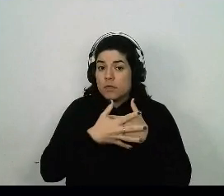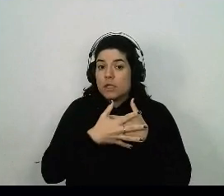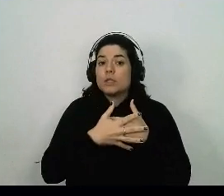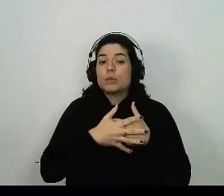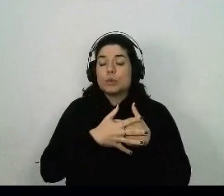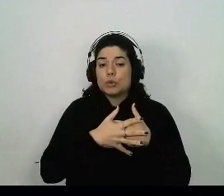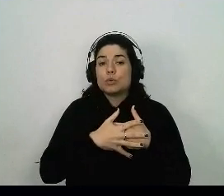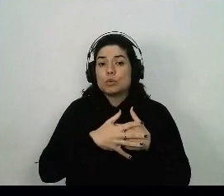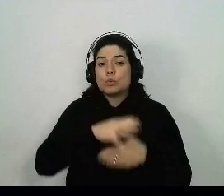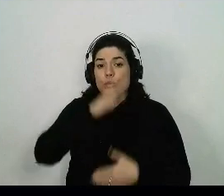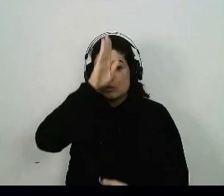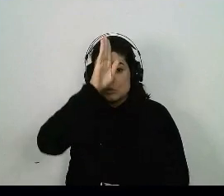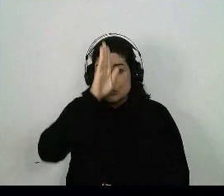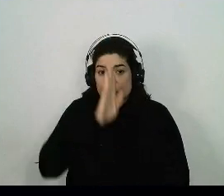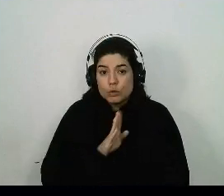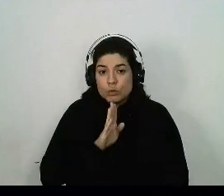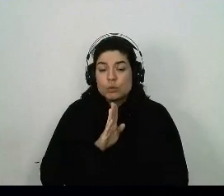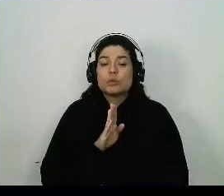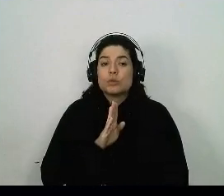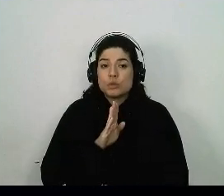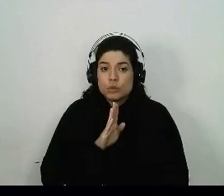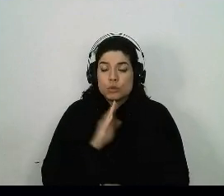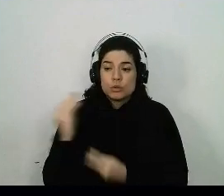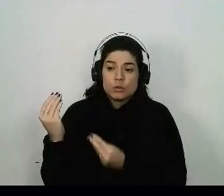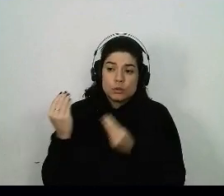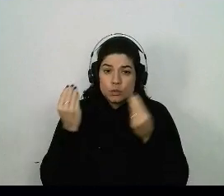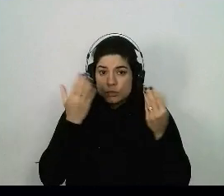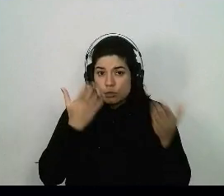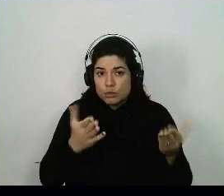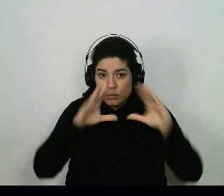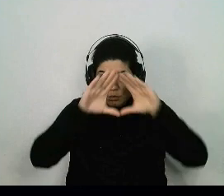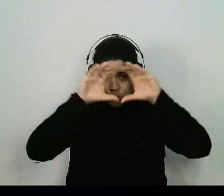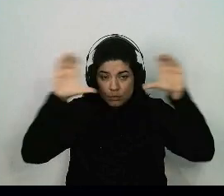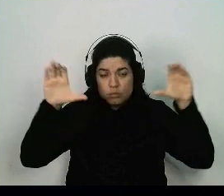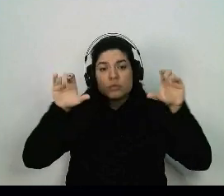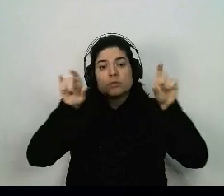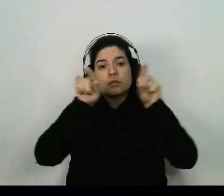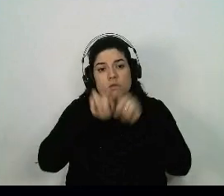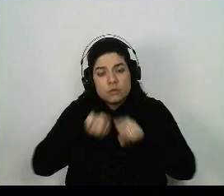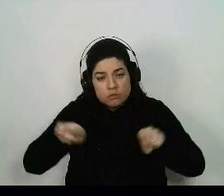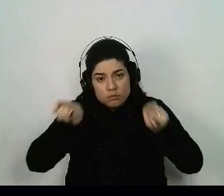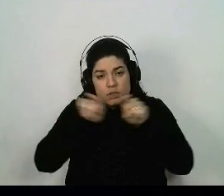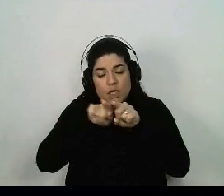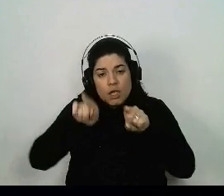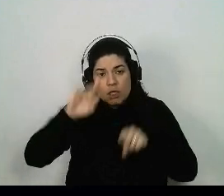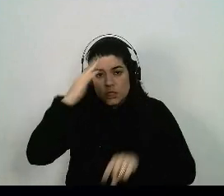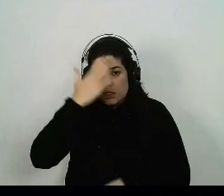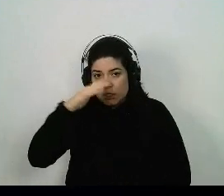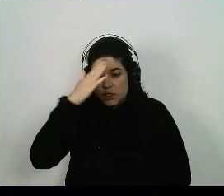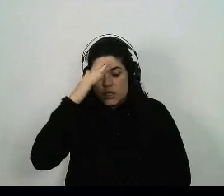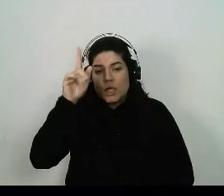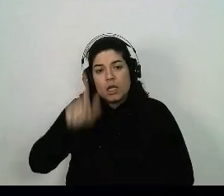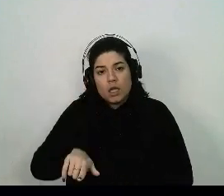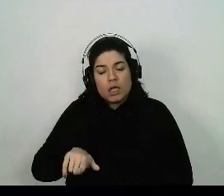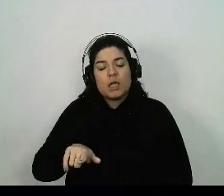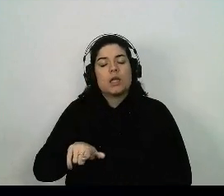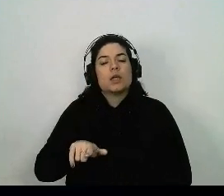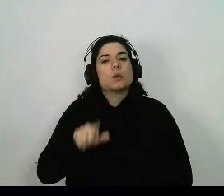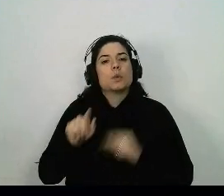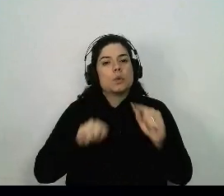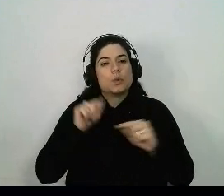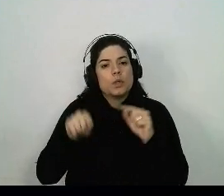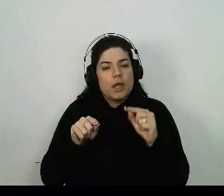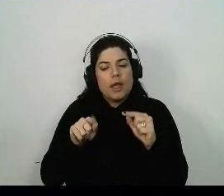fornecidos pelos provedores de nuvem, e é muito importante ter esse entendimento para saber o uso correto